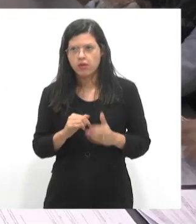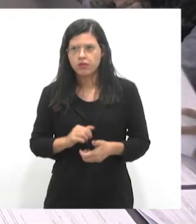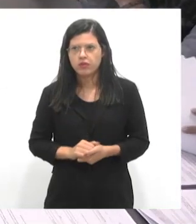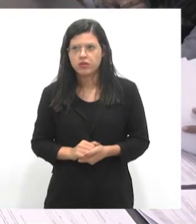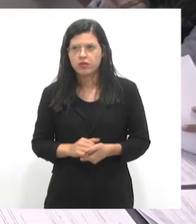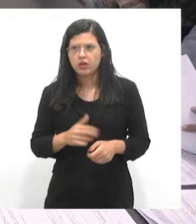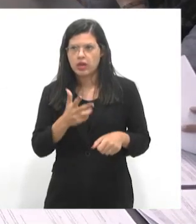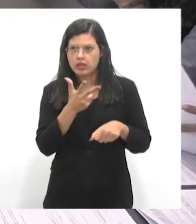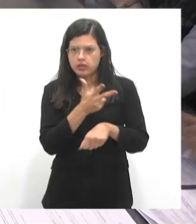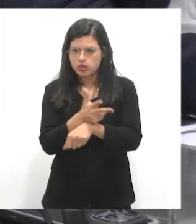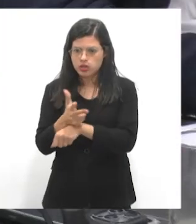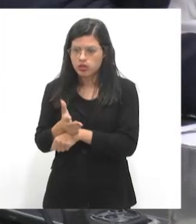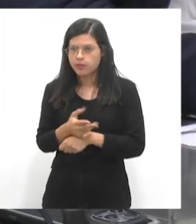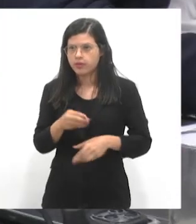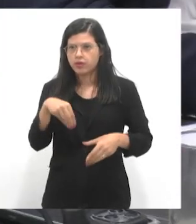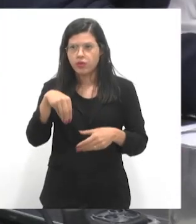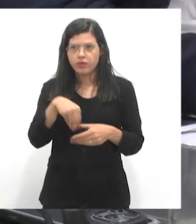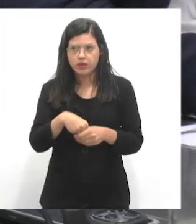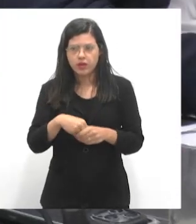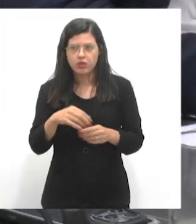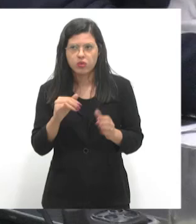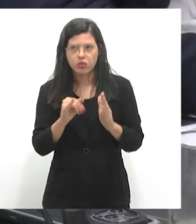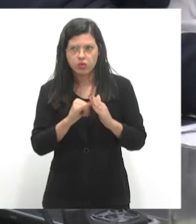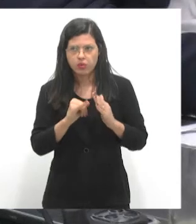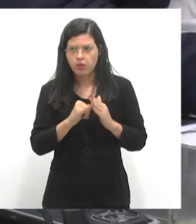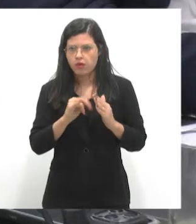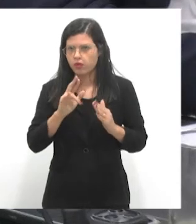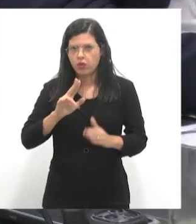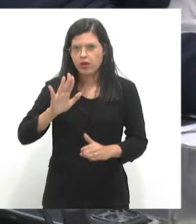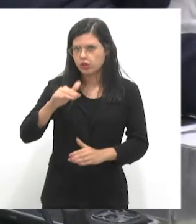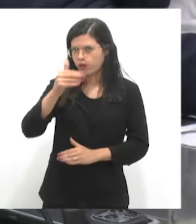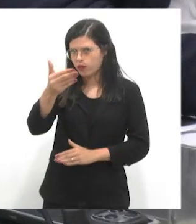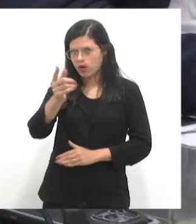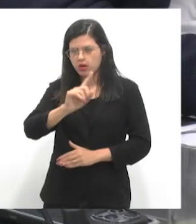câmeras são internas do imóvel, não são câmeras externas.